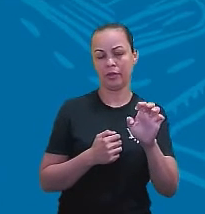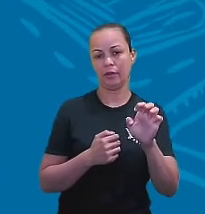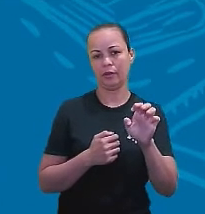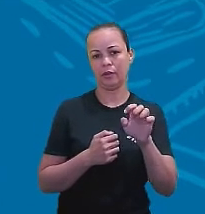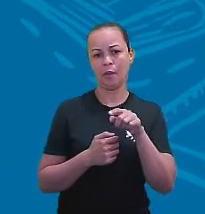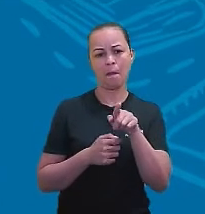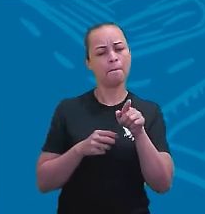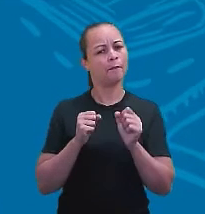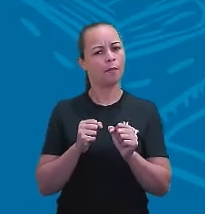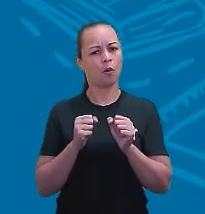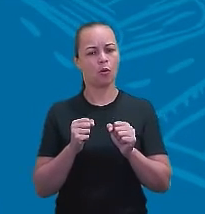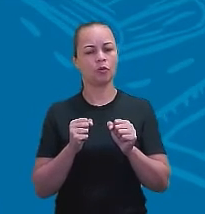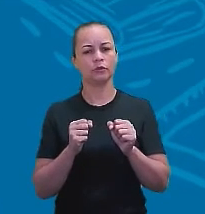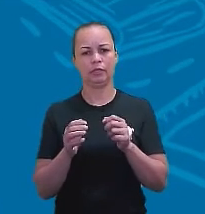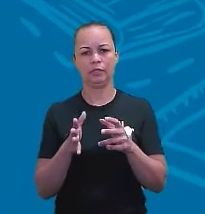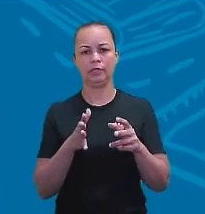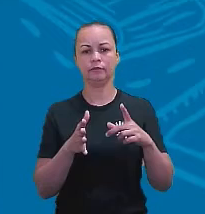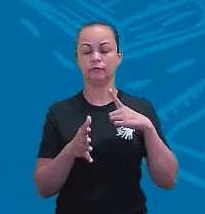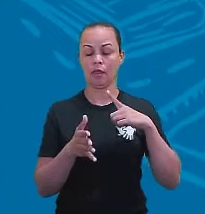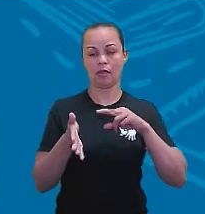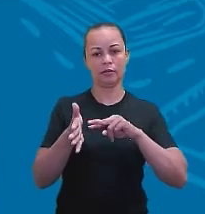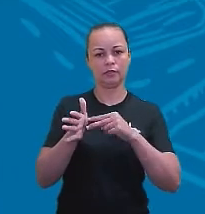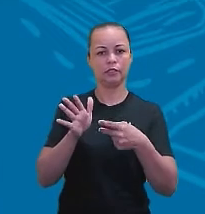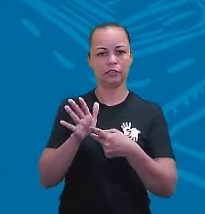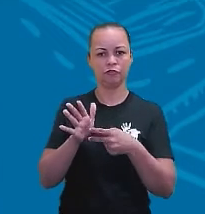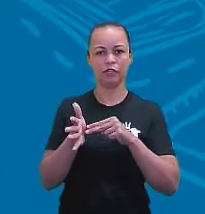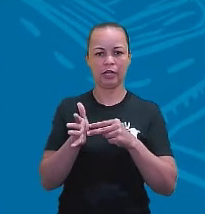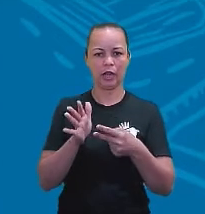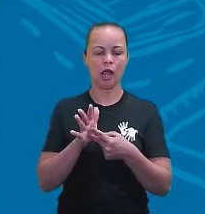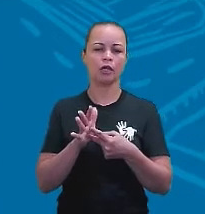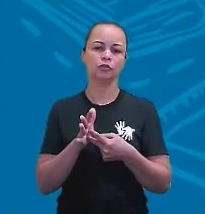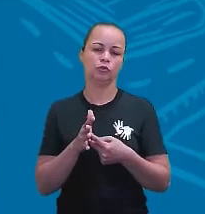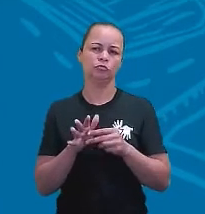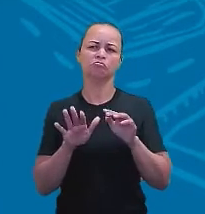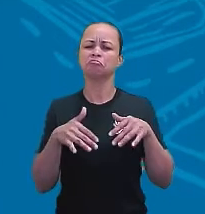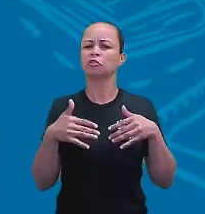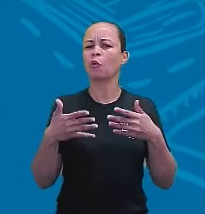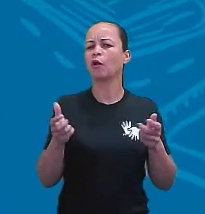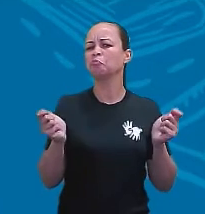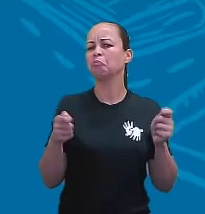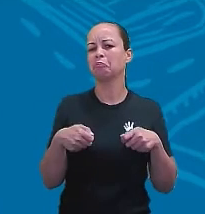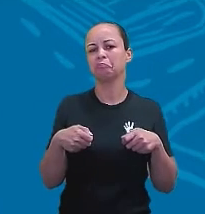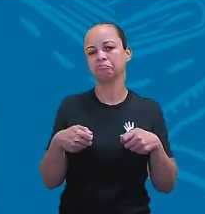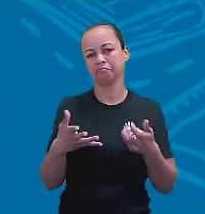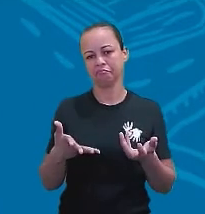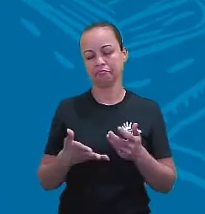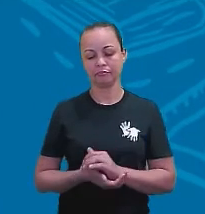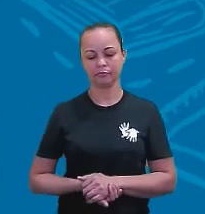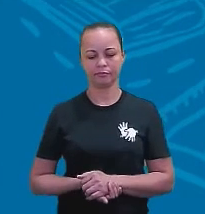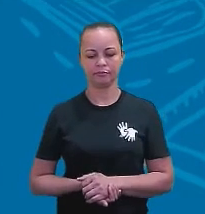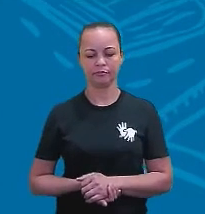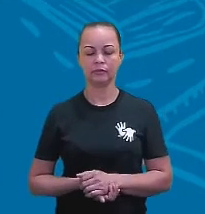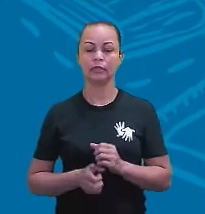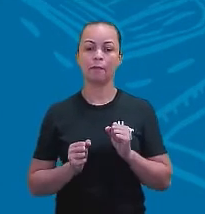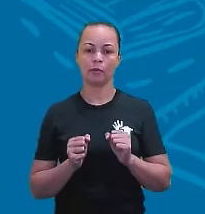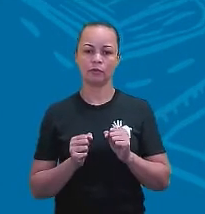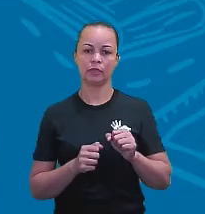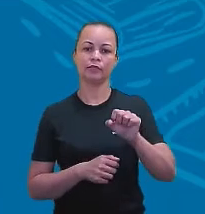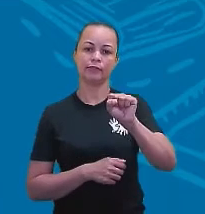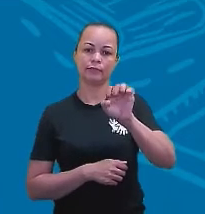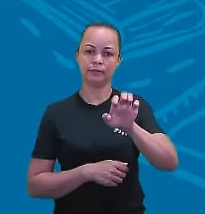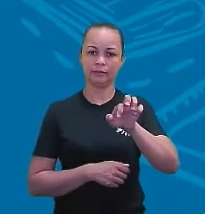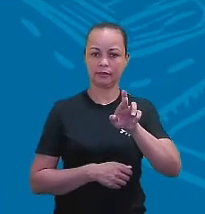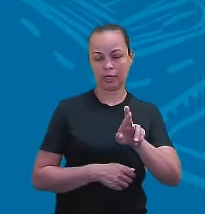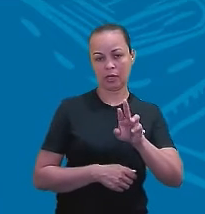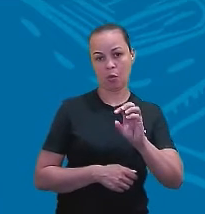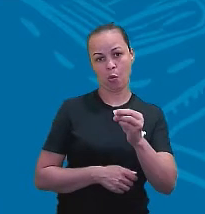ser, ter significado de quais possibilidades? Gente, ele pode ser ou